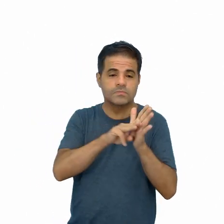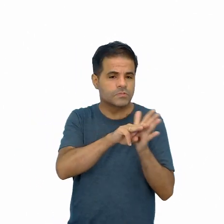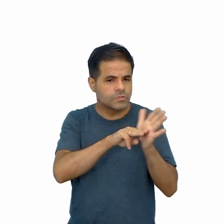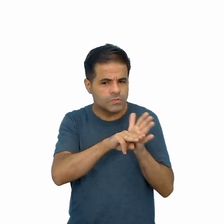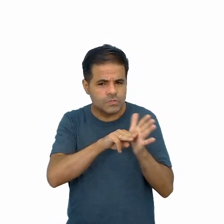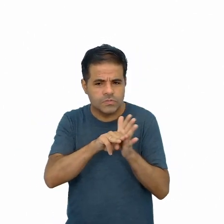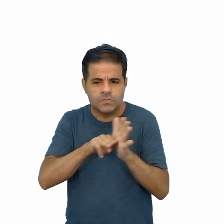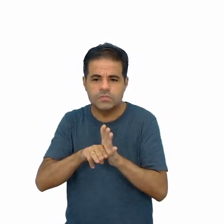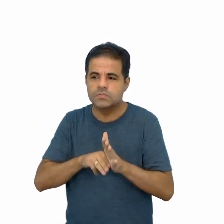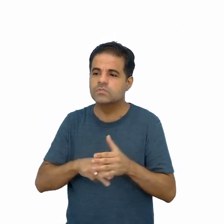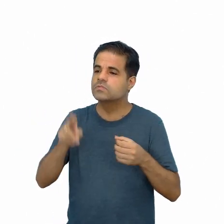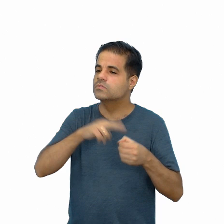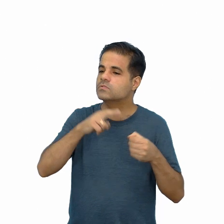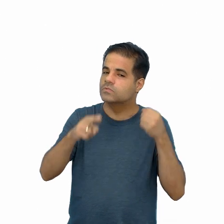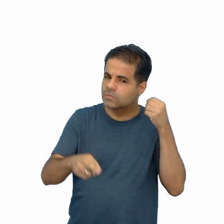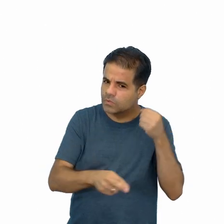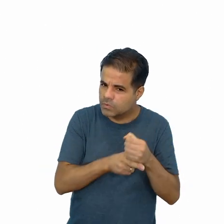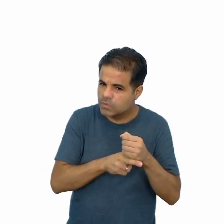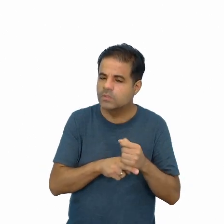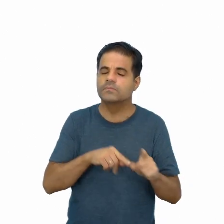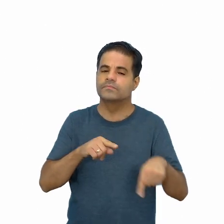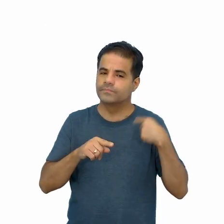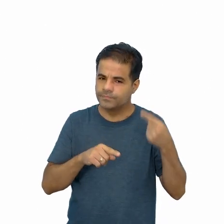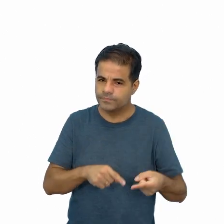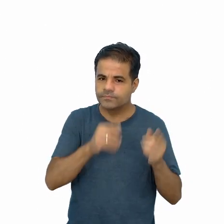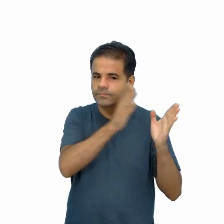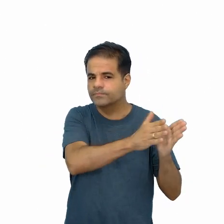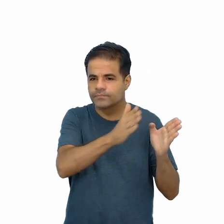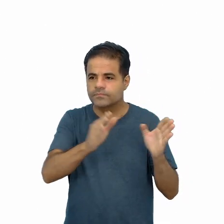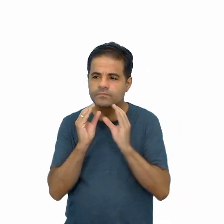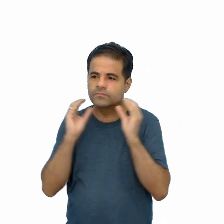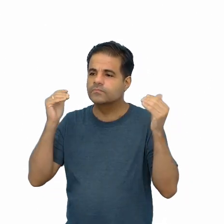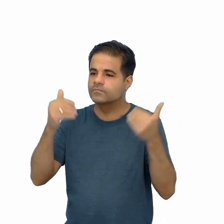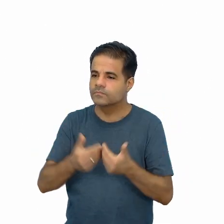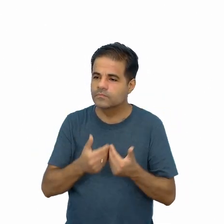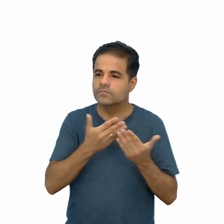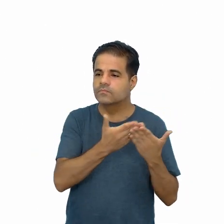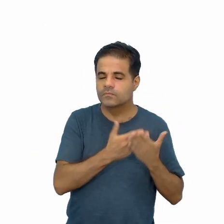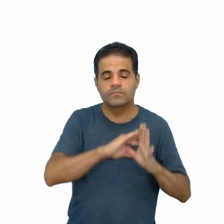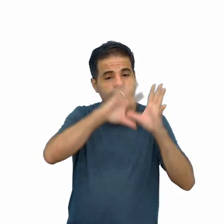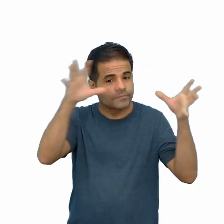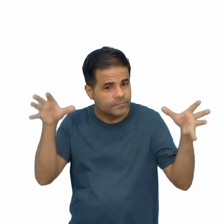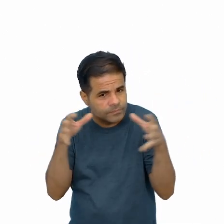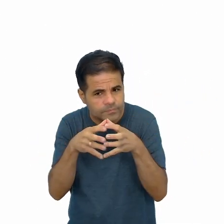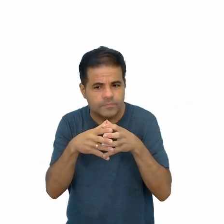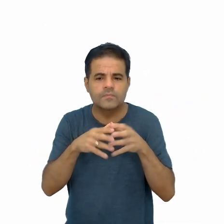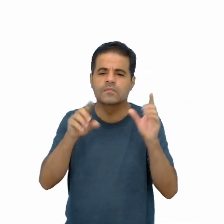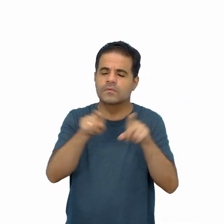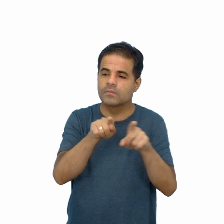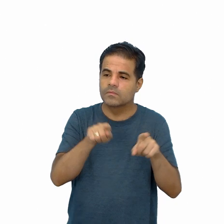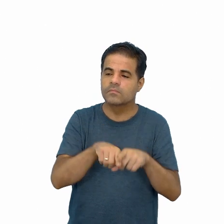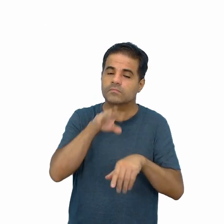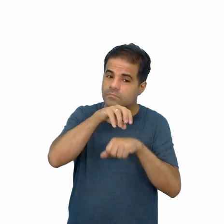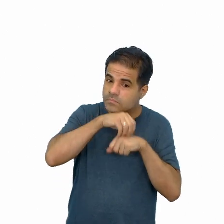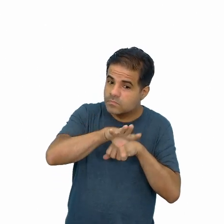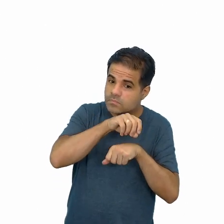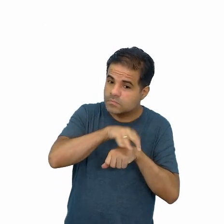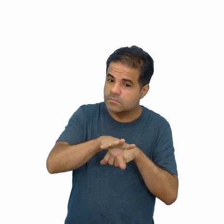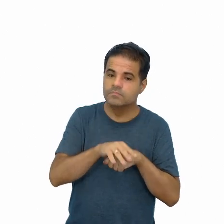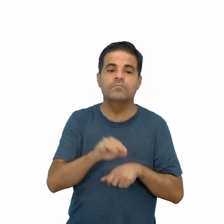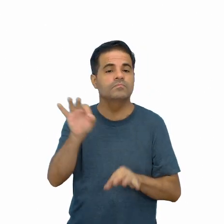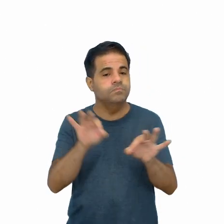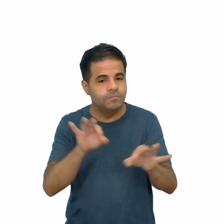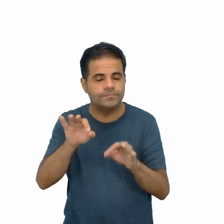e recuperação. Dentre delas, né, conversamos sobre os agrupamentos produtivos e ainda demos uma sugestão de